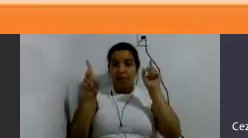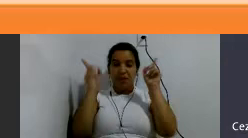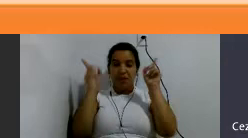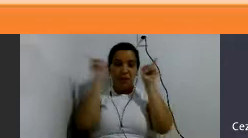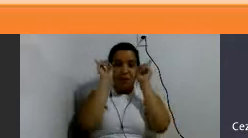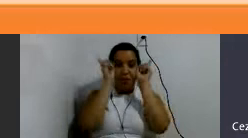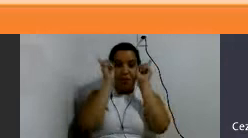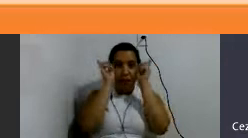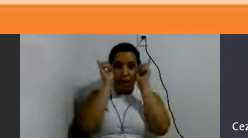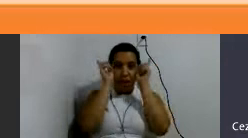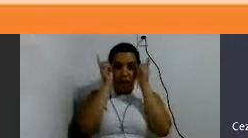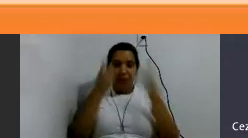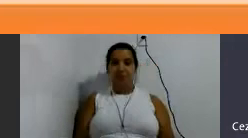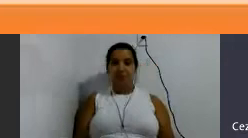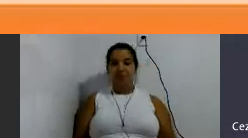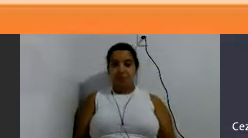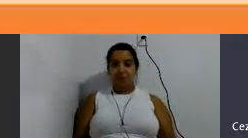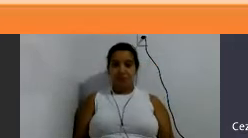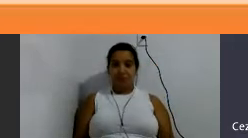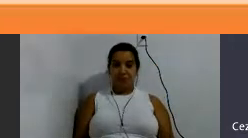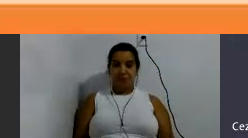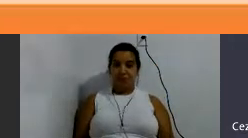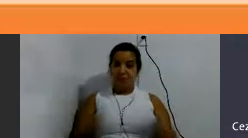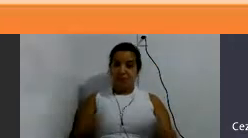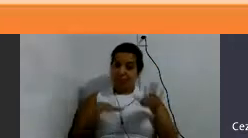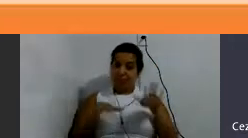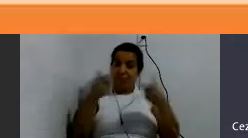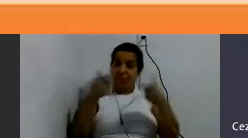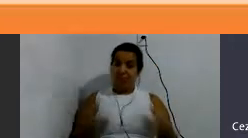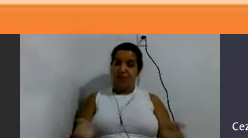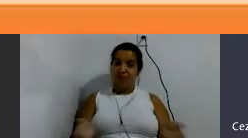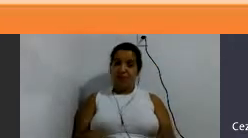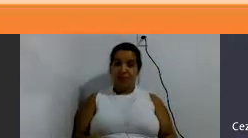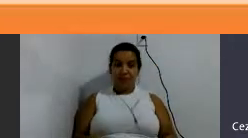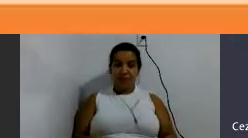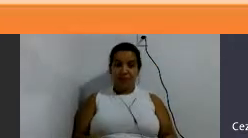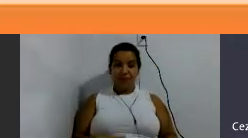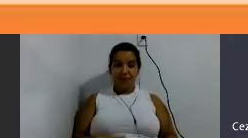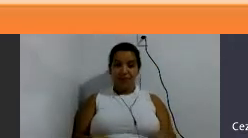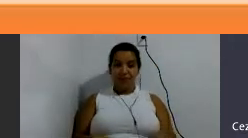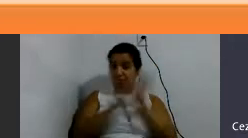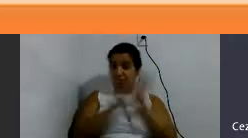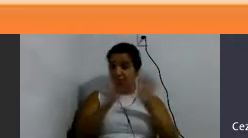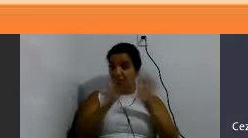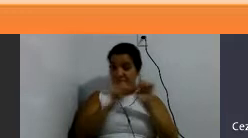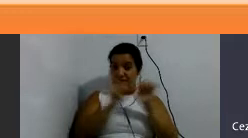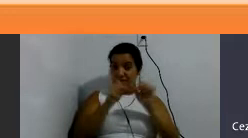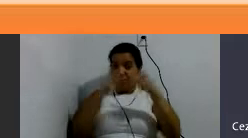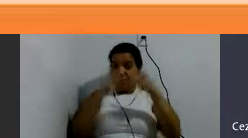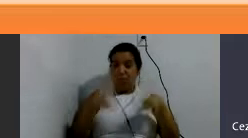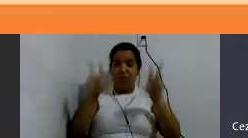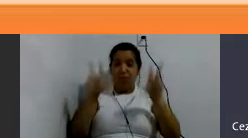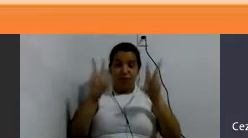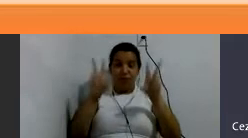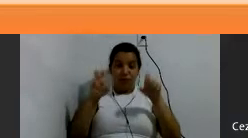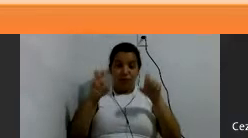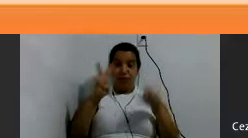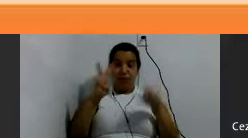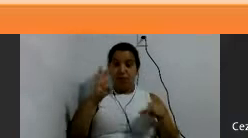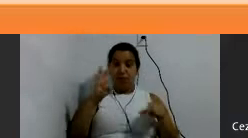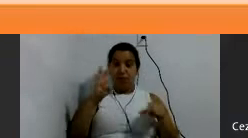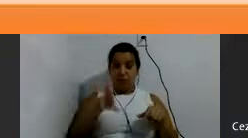os olhos e o clípio. Então, é dessa forma que a gente faz a identificação do gênero do vetor.